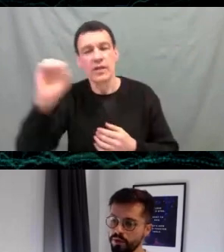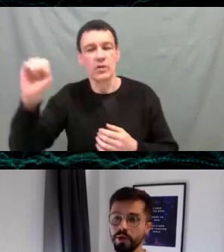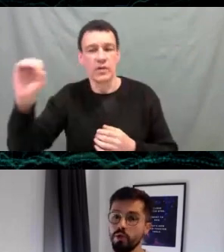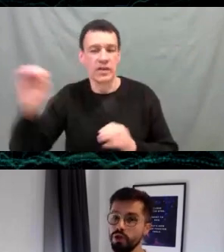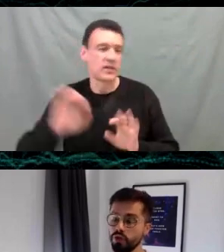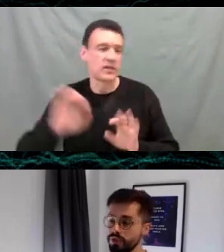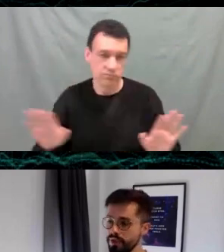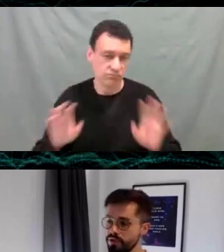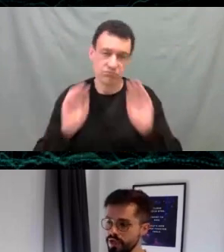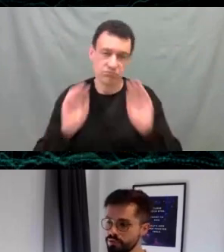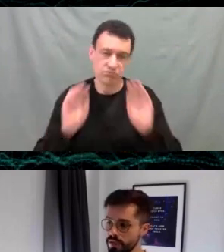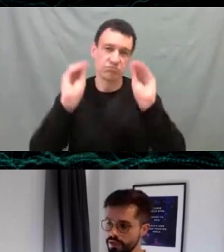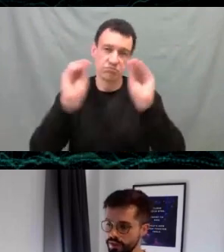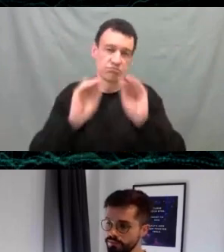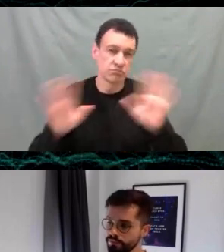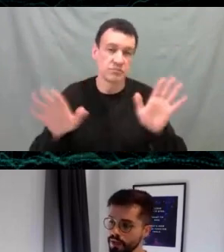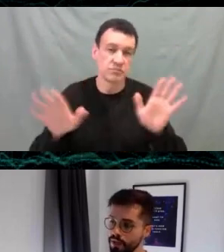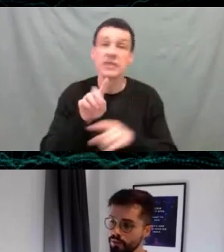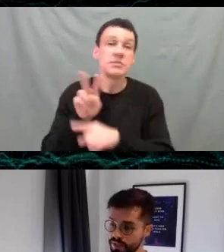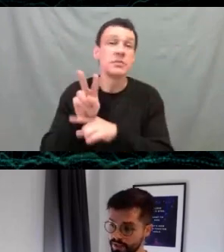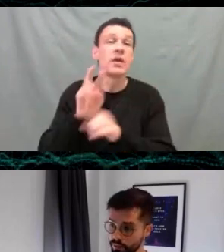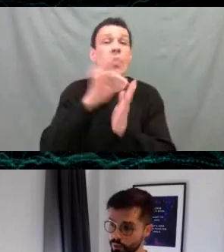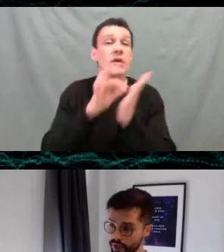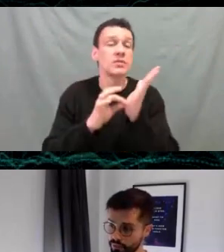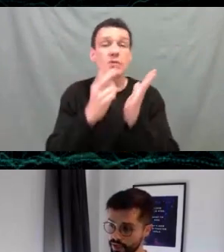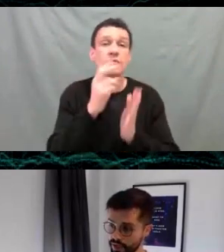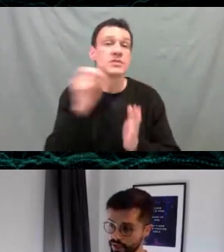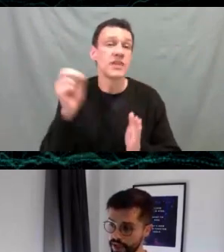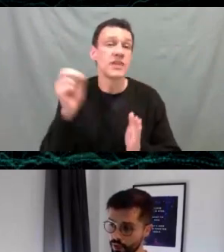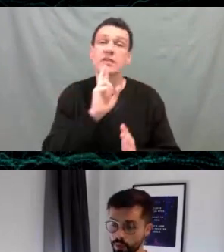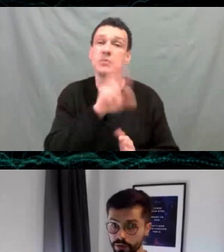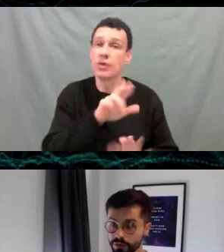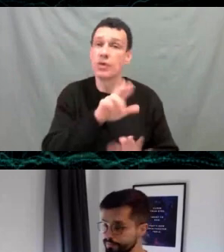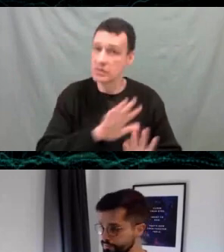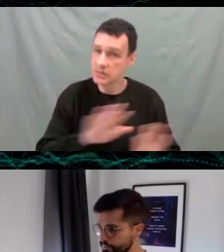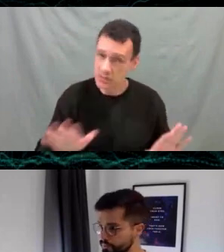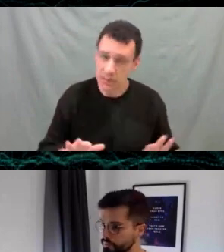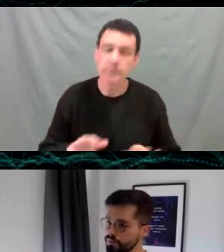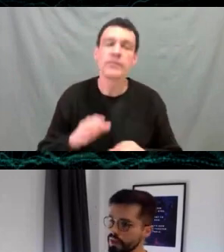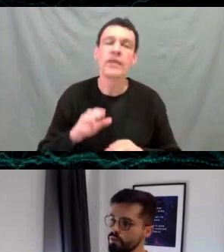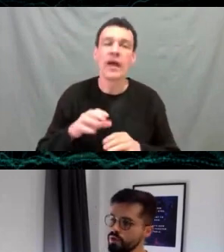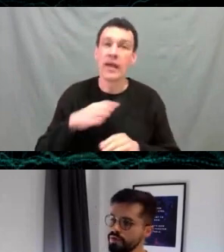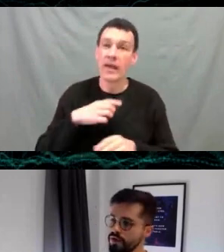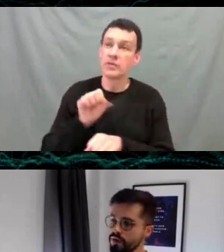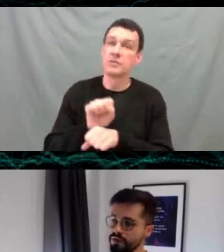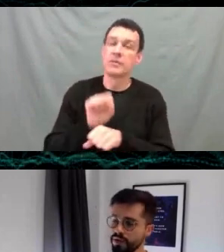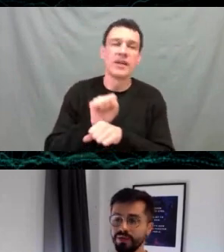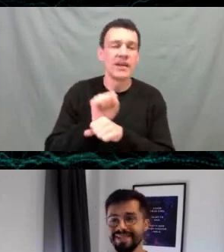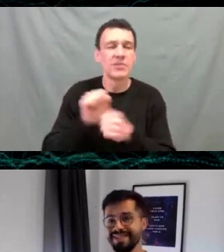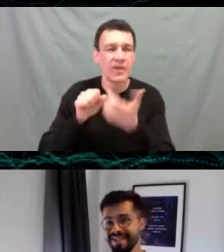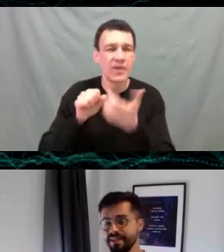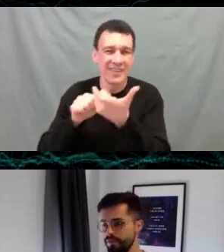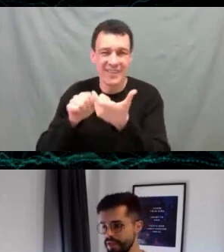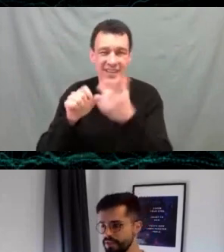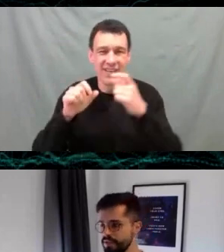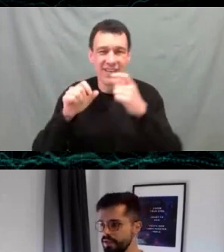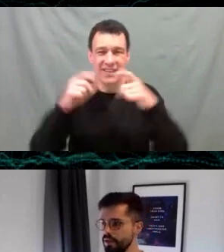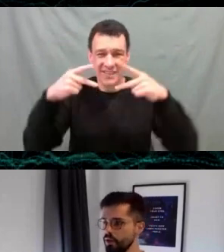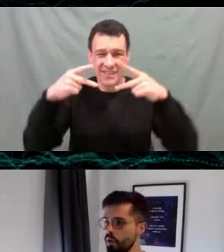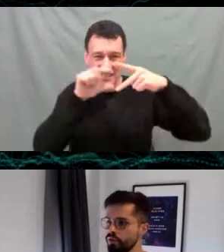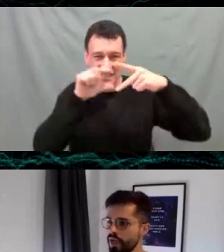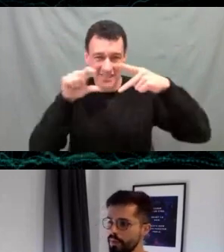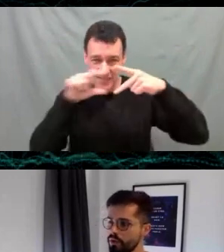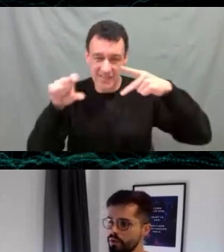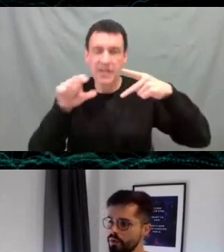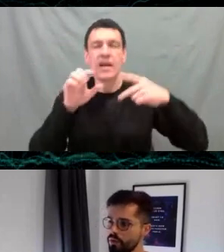Aqui você está esperando aqui um código dos dentes de resposta né Você está procurando a esfinge hello world e você vai dizer que tá a 60